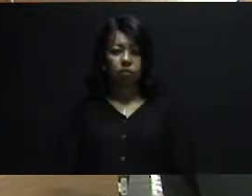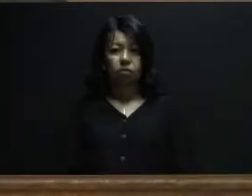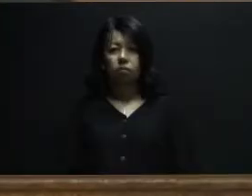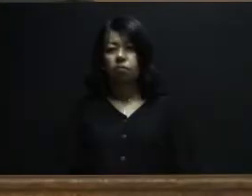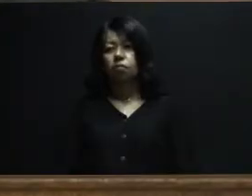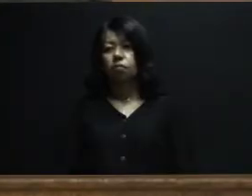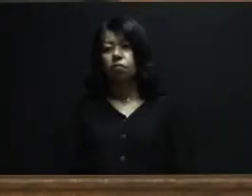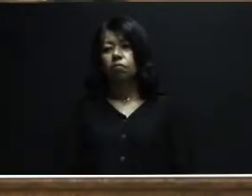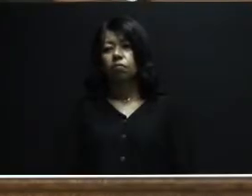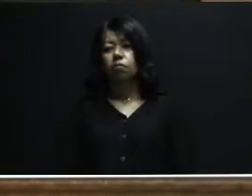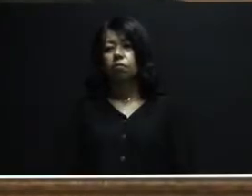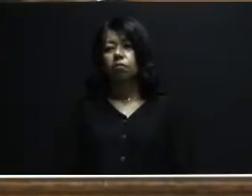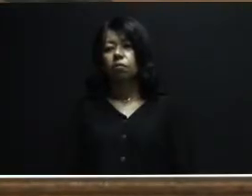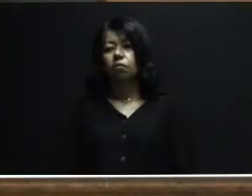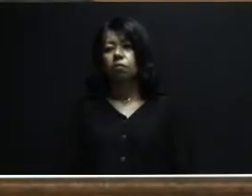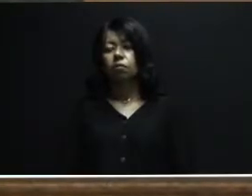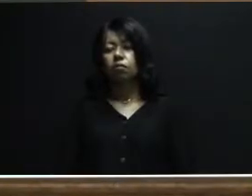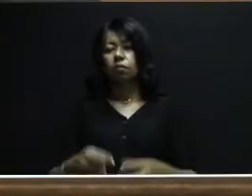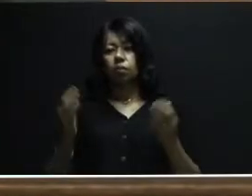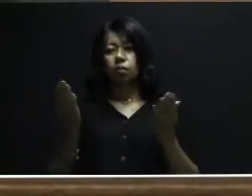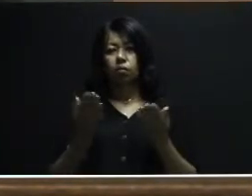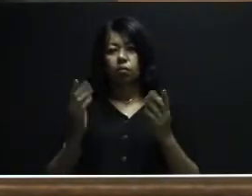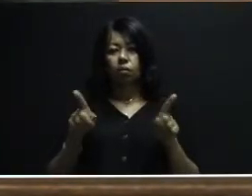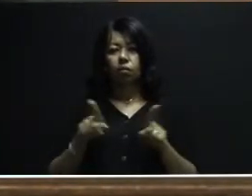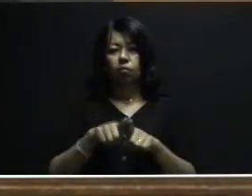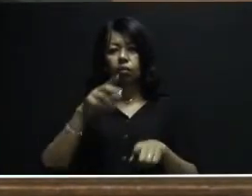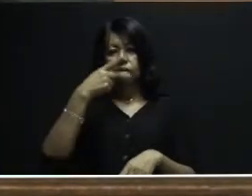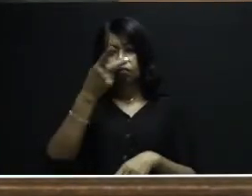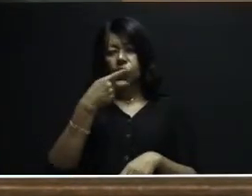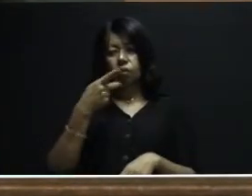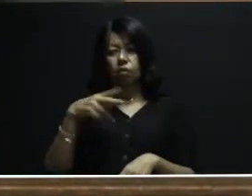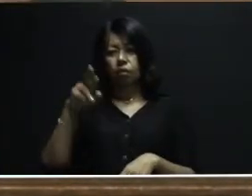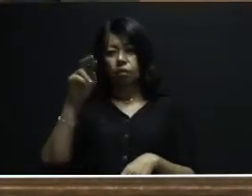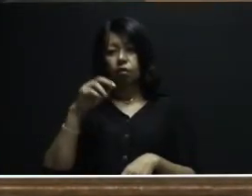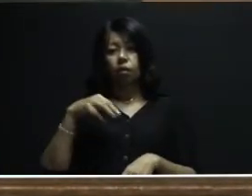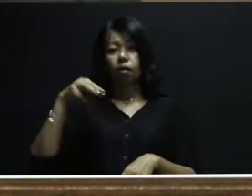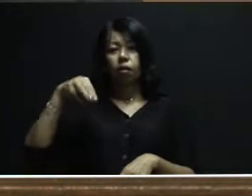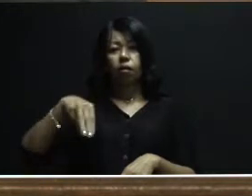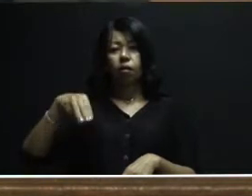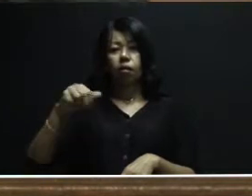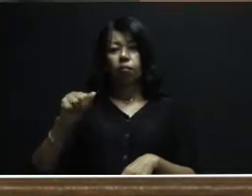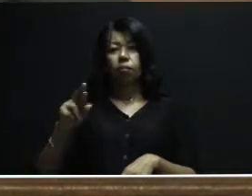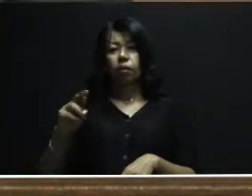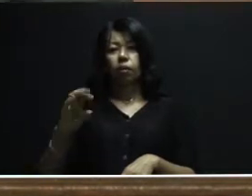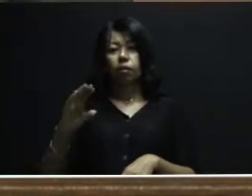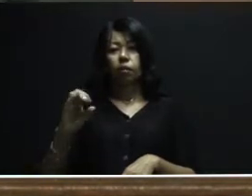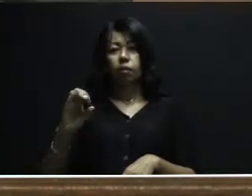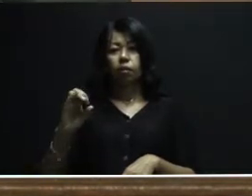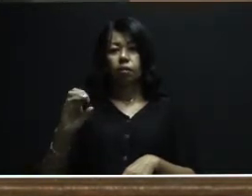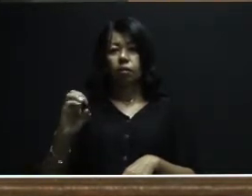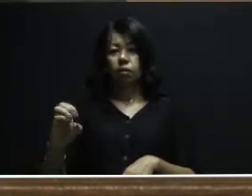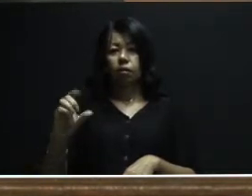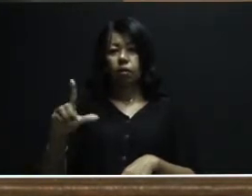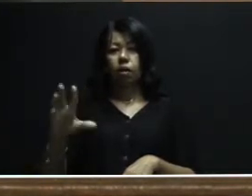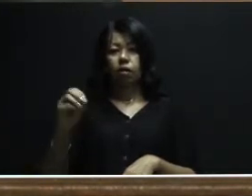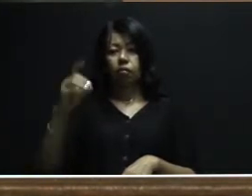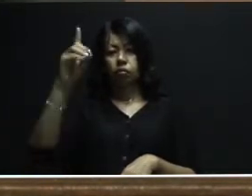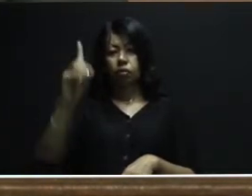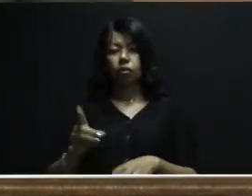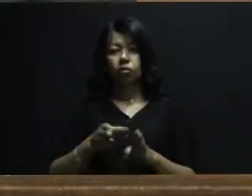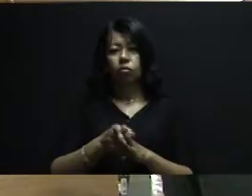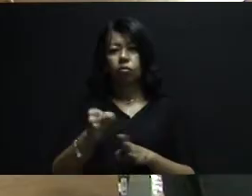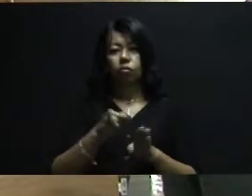Bom, neste momento, e finalizando também, concedo a palavra ao excelentíssimo senhor Marcelo Casati, diretor do Conselho Regional de Educação